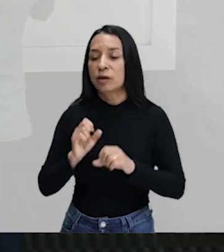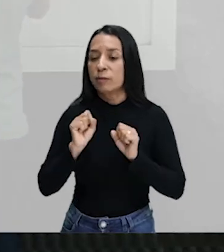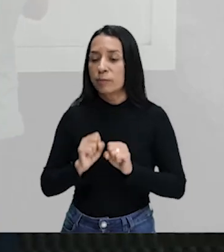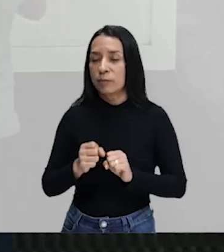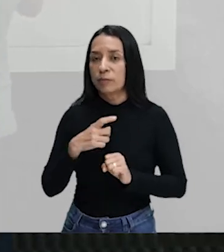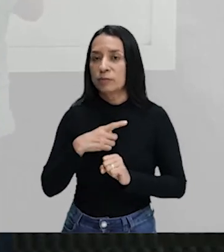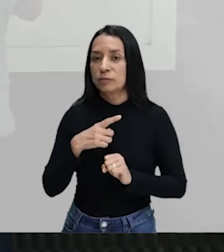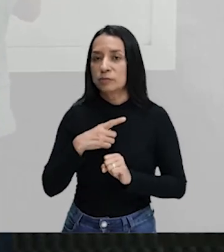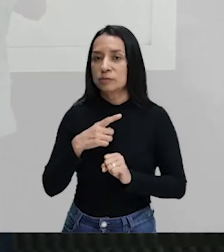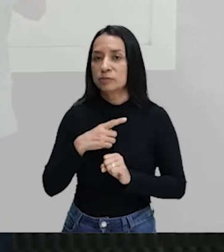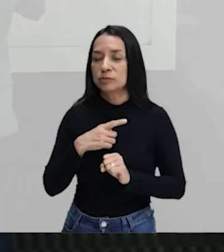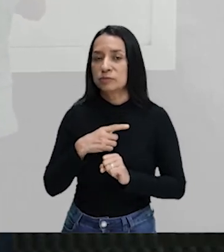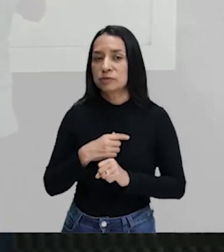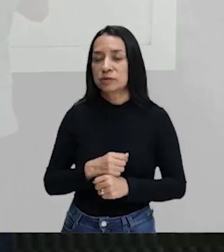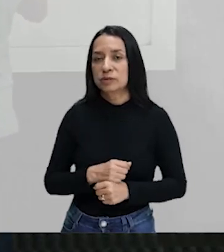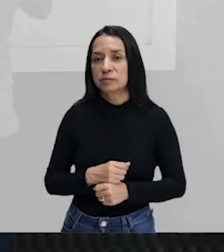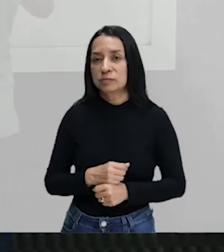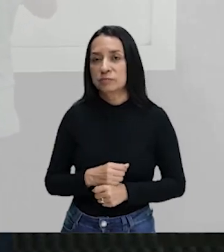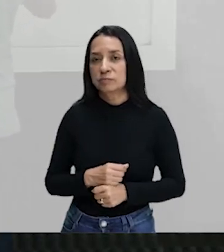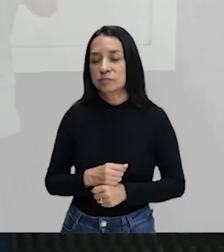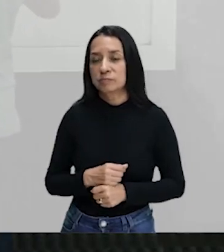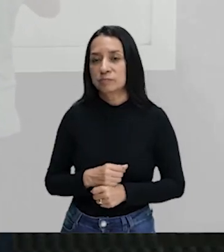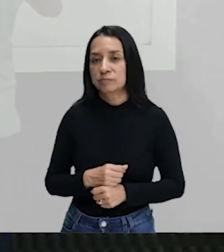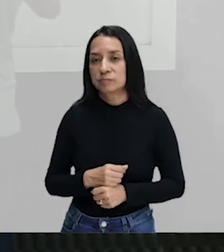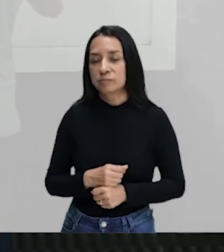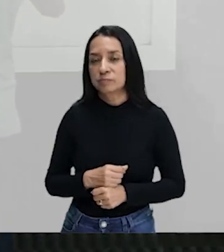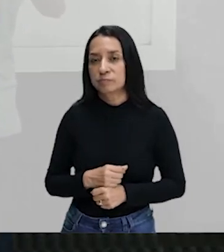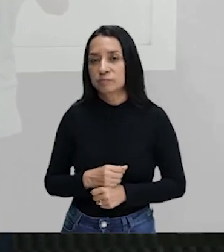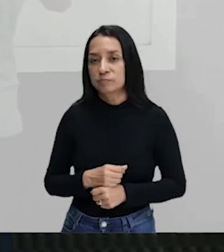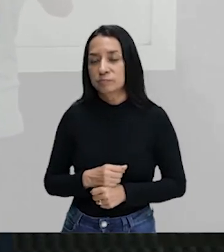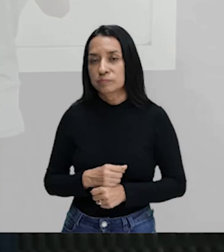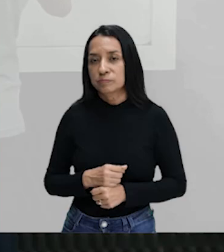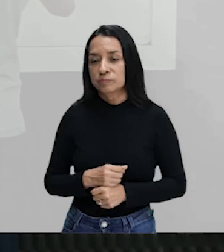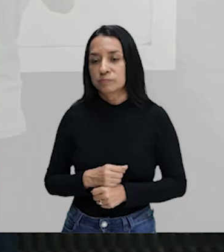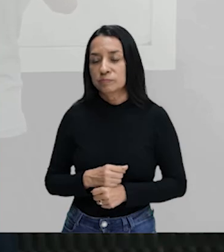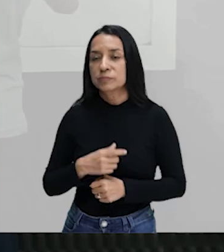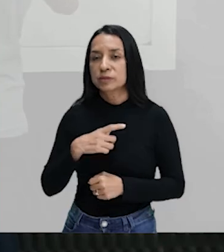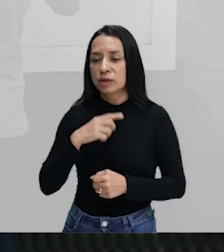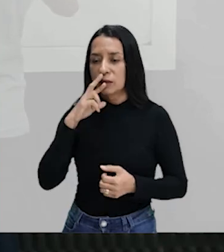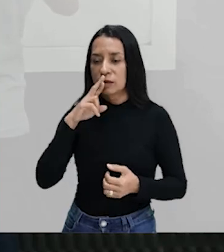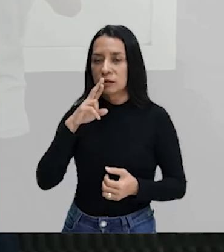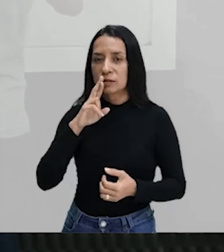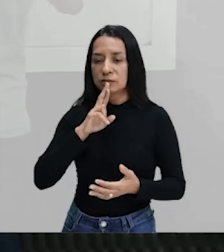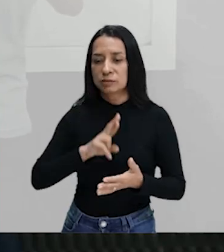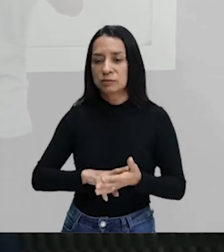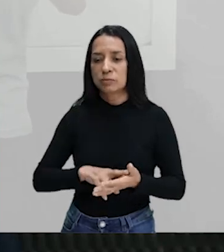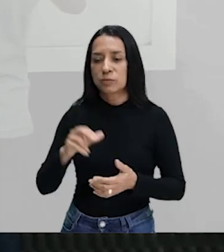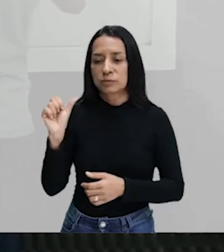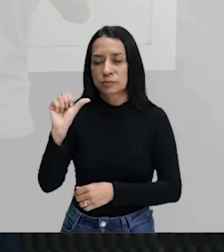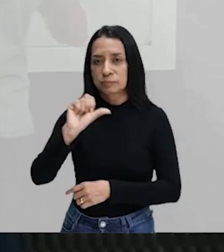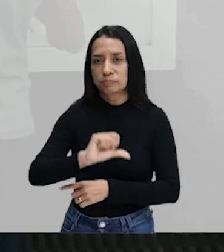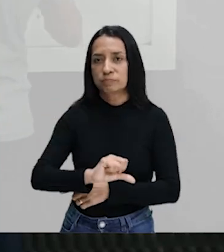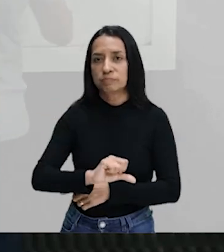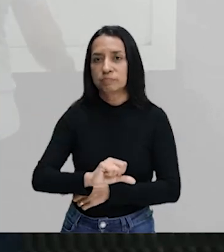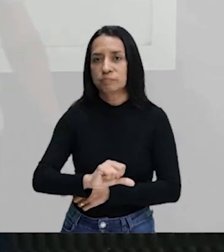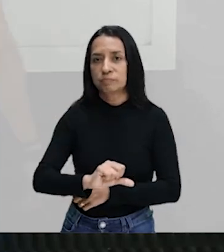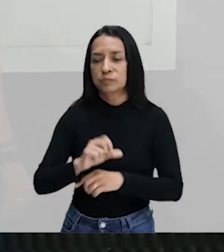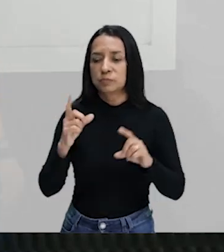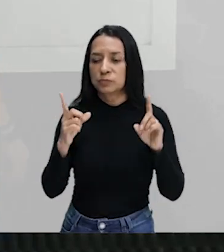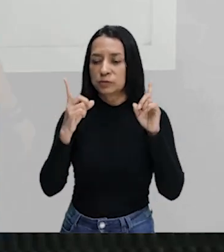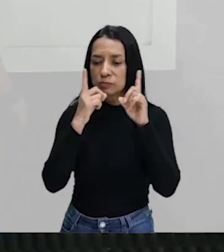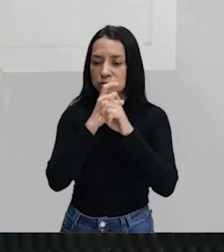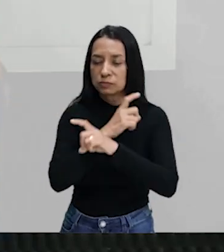posso ter o desagradável, ou seja, consequências extremamente difíceis,